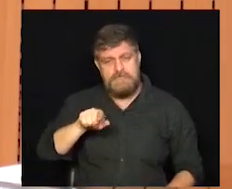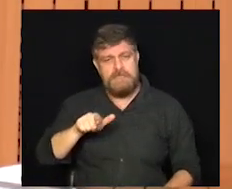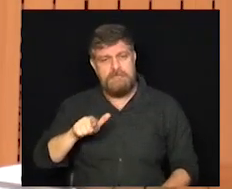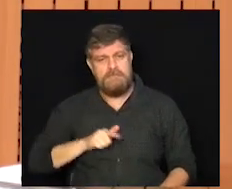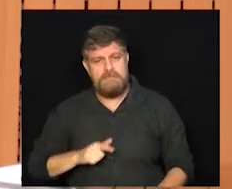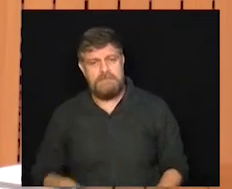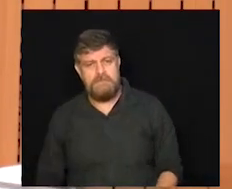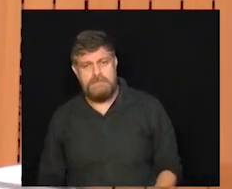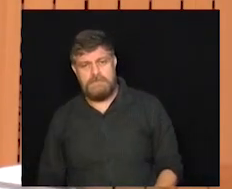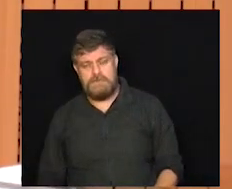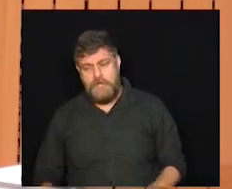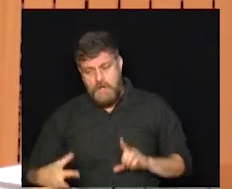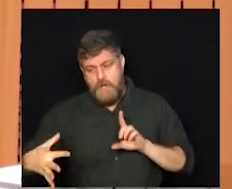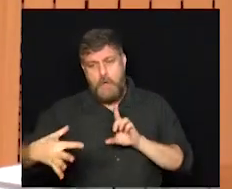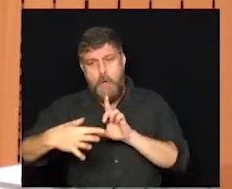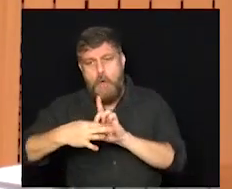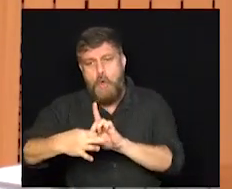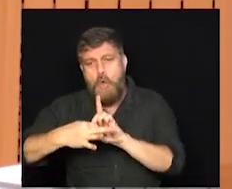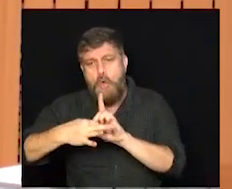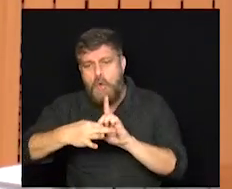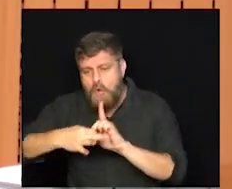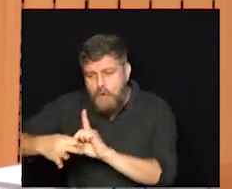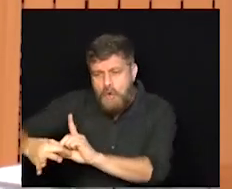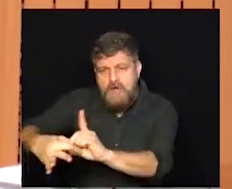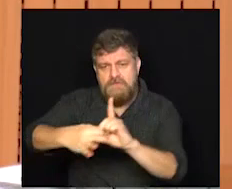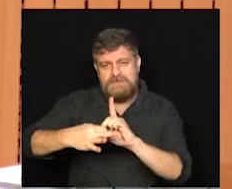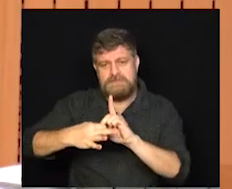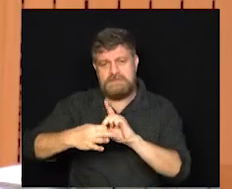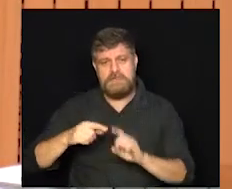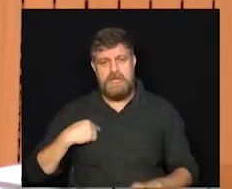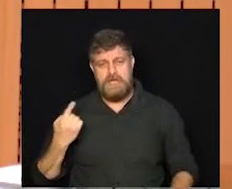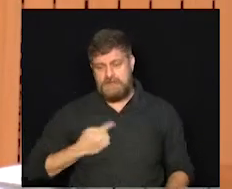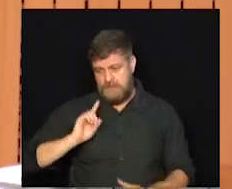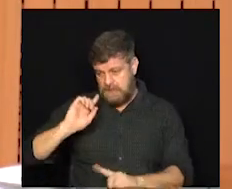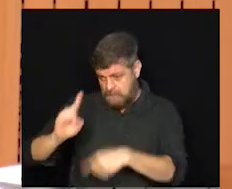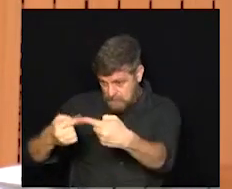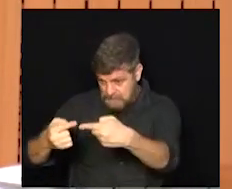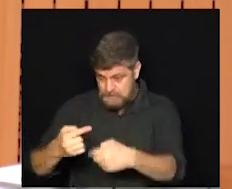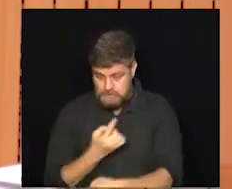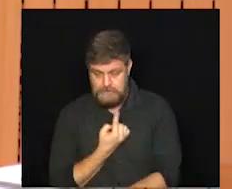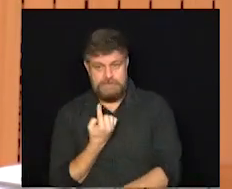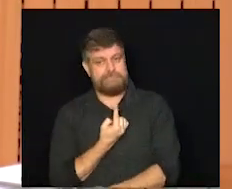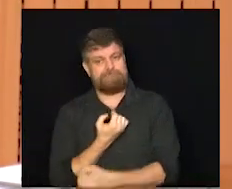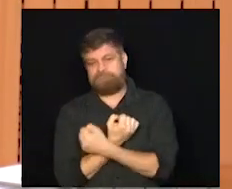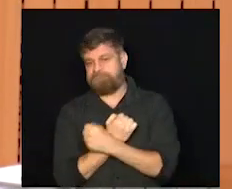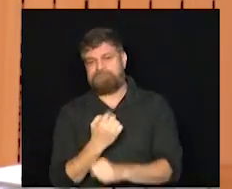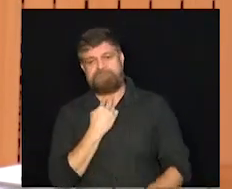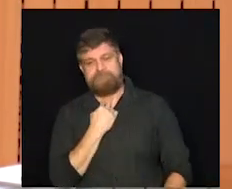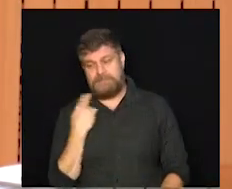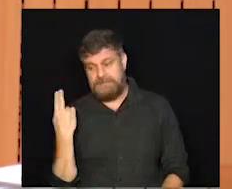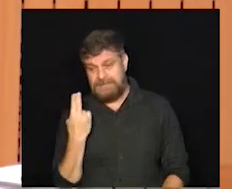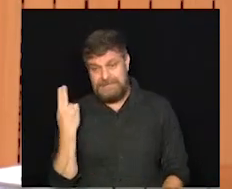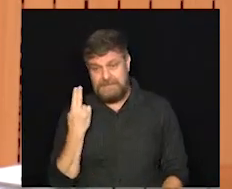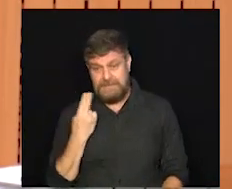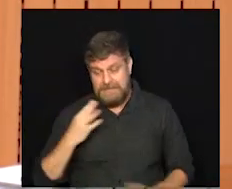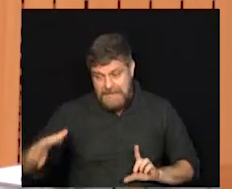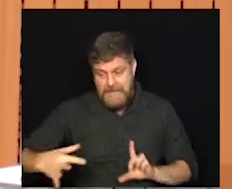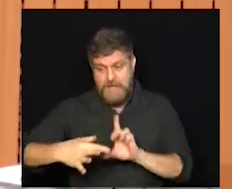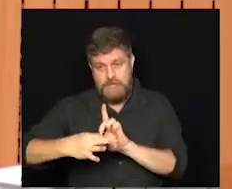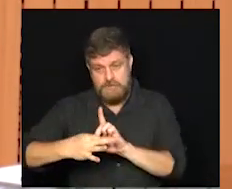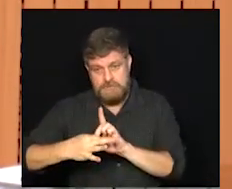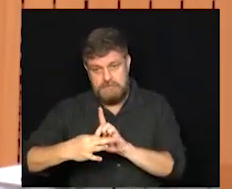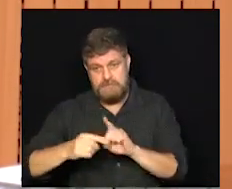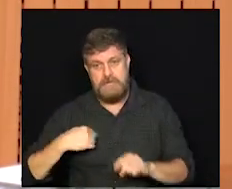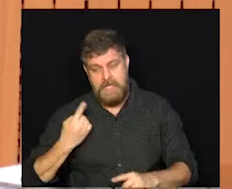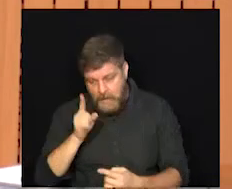vocês, com vocês. Nós não vamos fazer transformação nenhuma sozinhos, nós vamos fazer juntos. E é isso que a gente quer